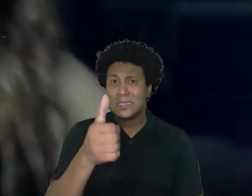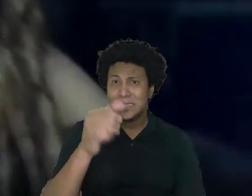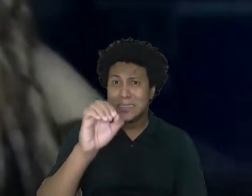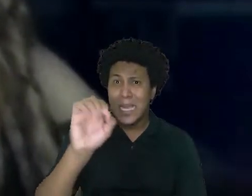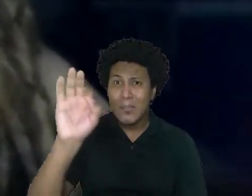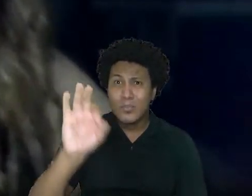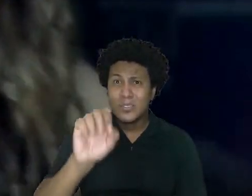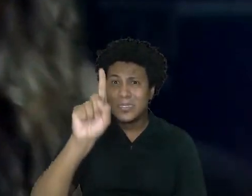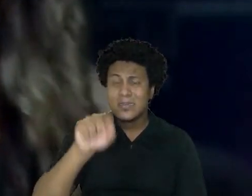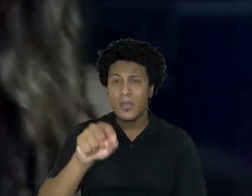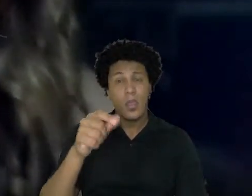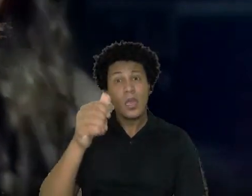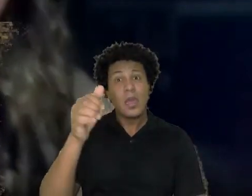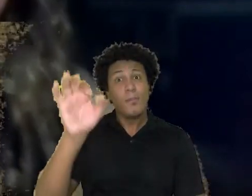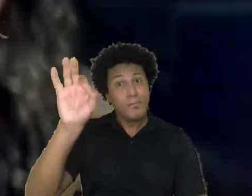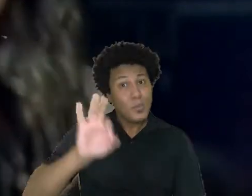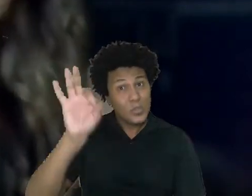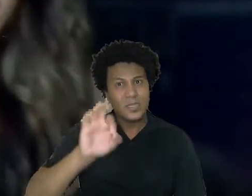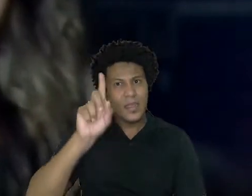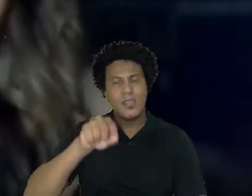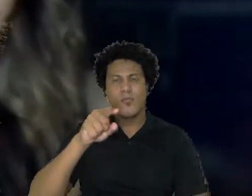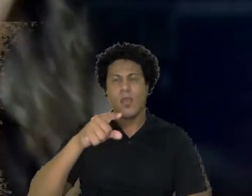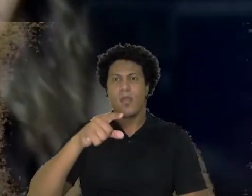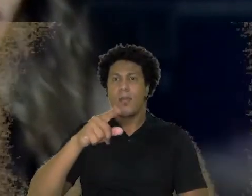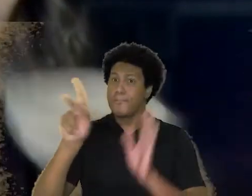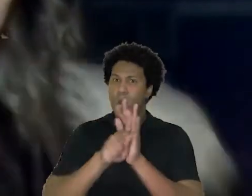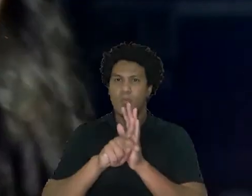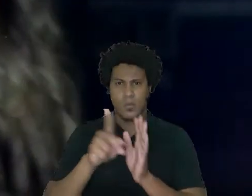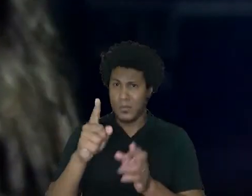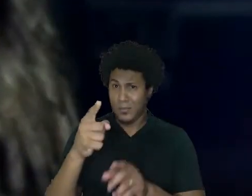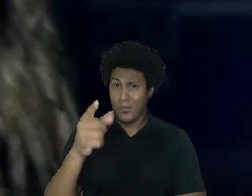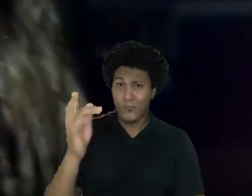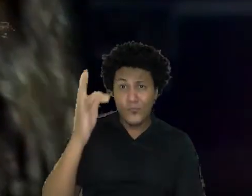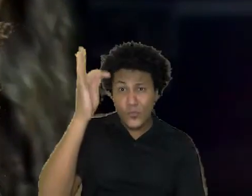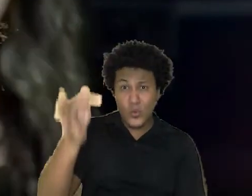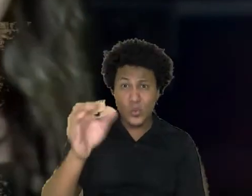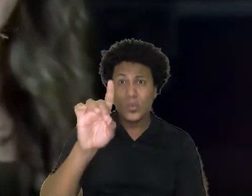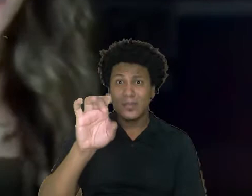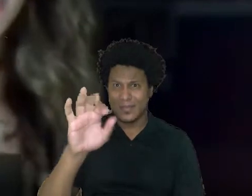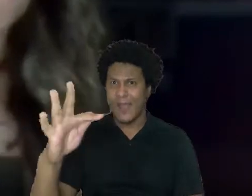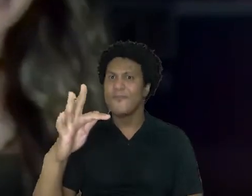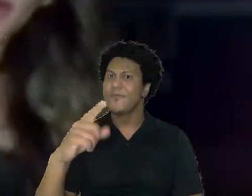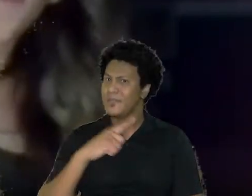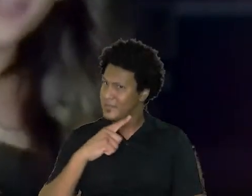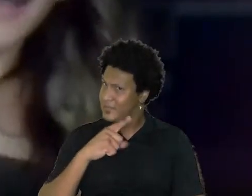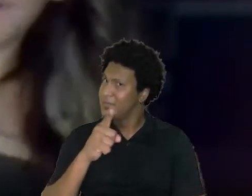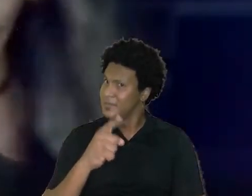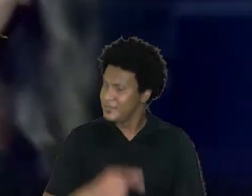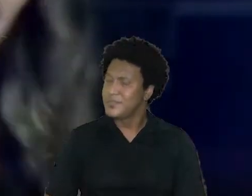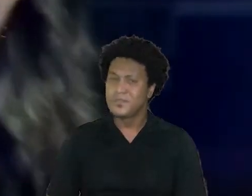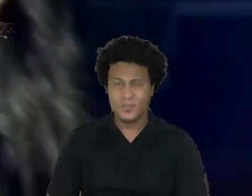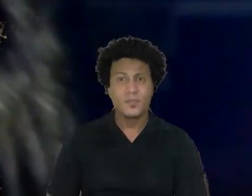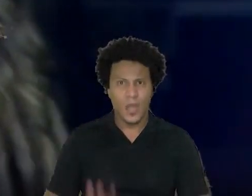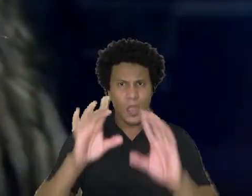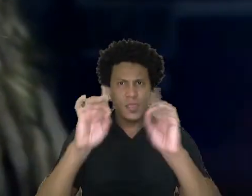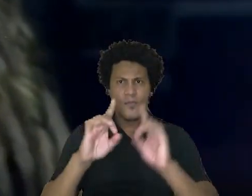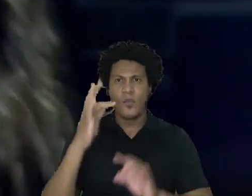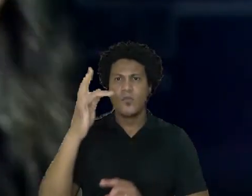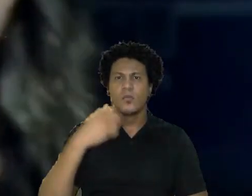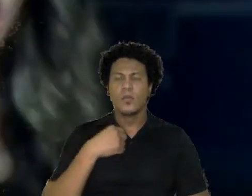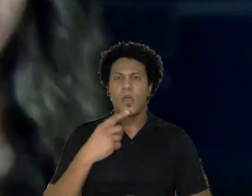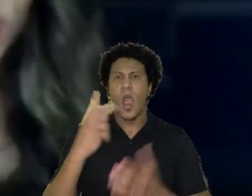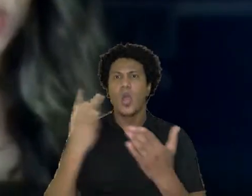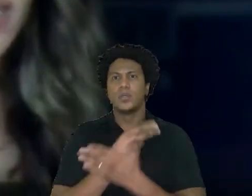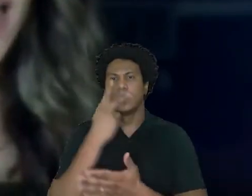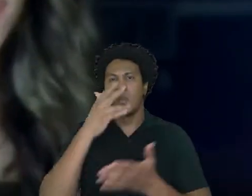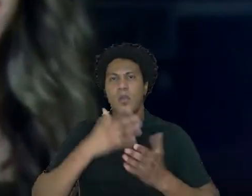uma aula ou uma curadoria de um DEF, sabe? Gente, 10% era para ser proporcional à porcentagem da população. E